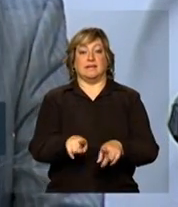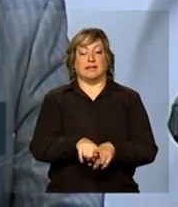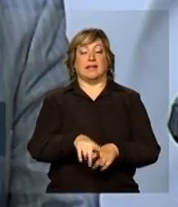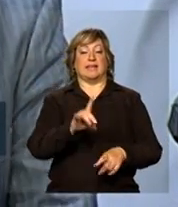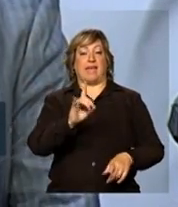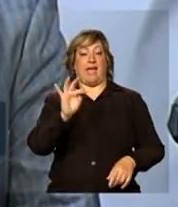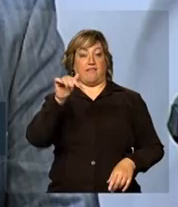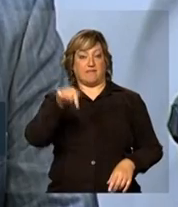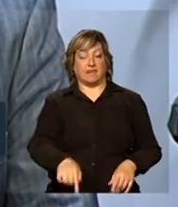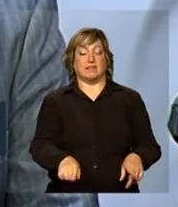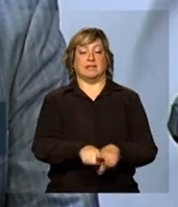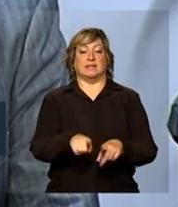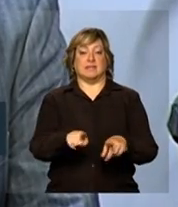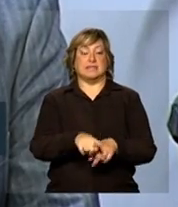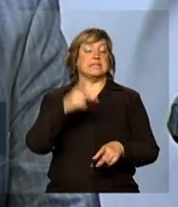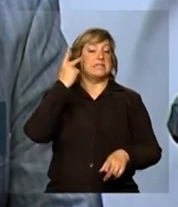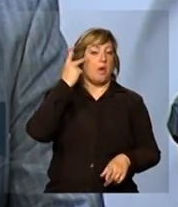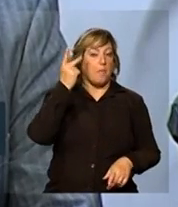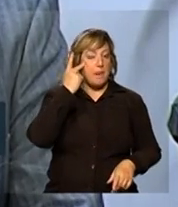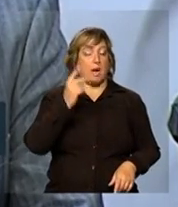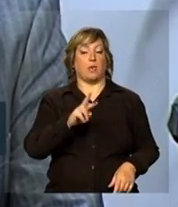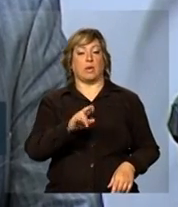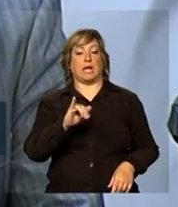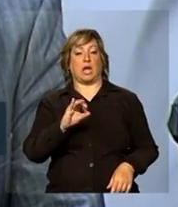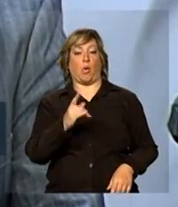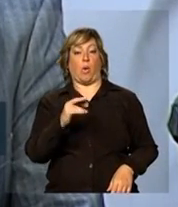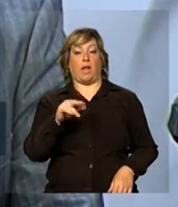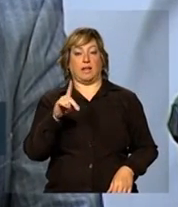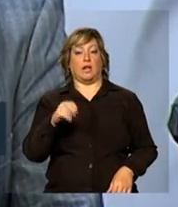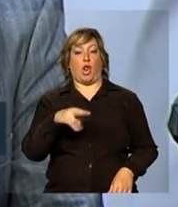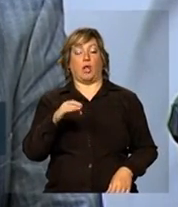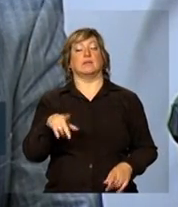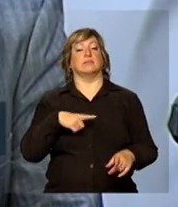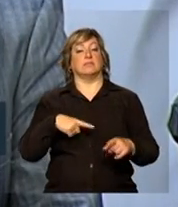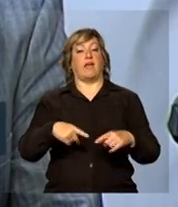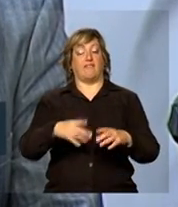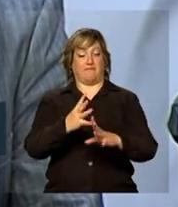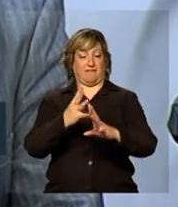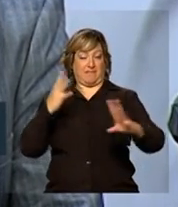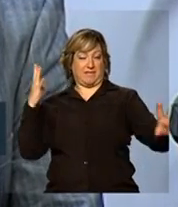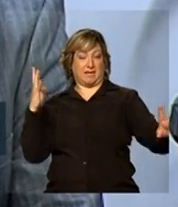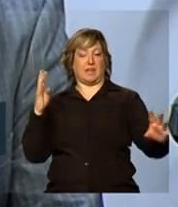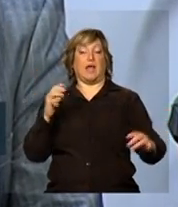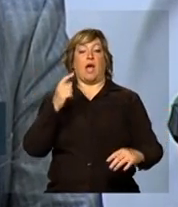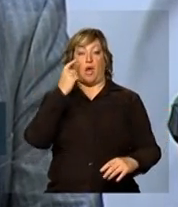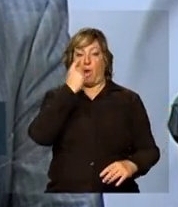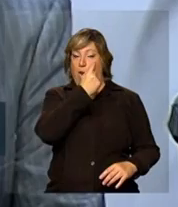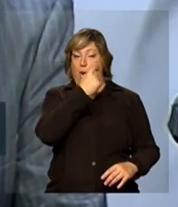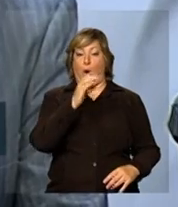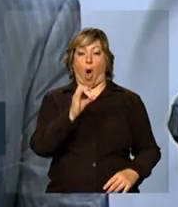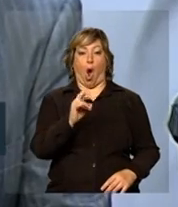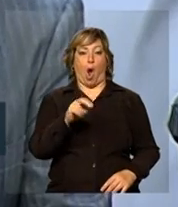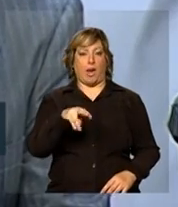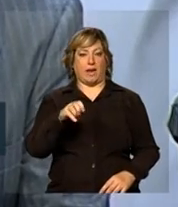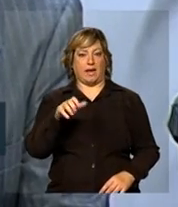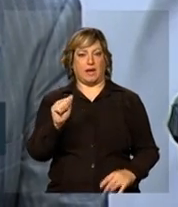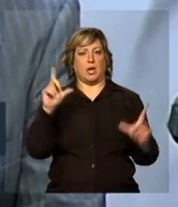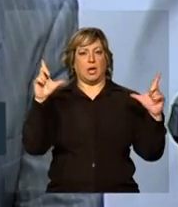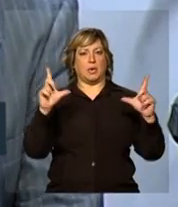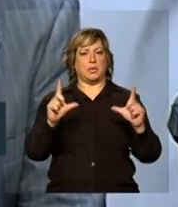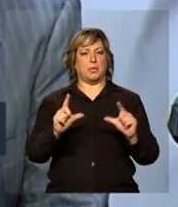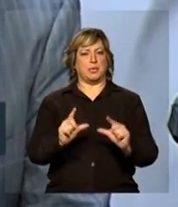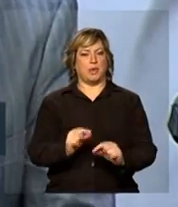de São Paulo e Rio Grande do Norte, zeraram a fila de transplante de córnea nesses estados. Isso com grande esforço não